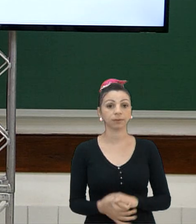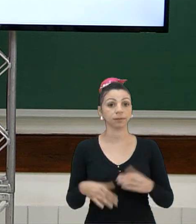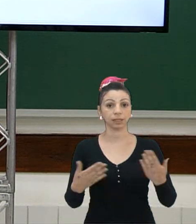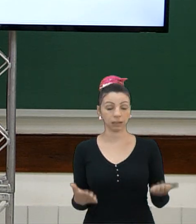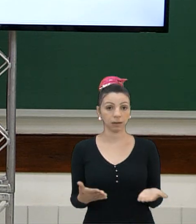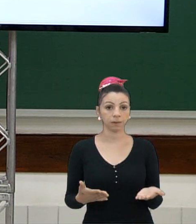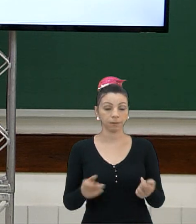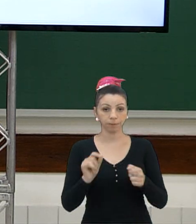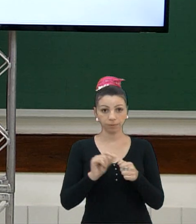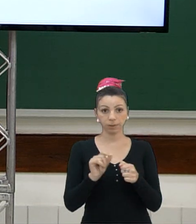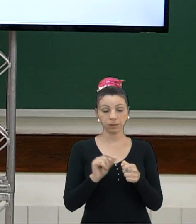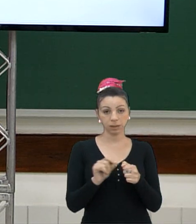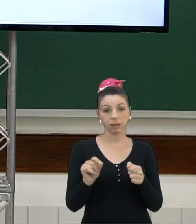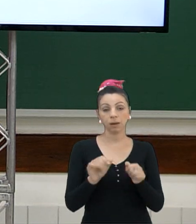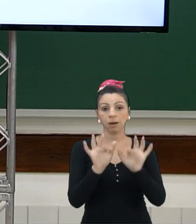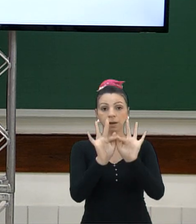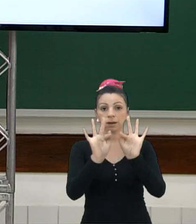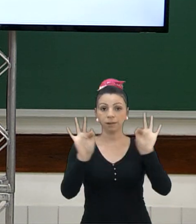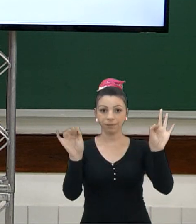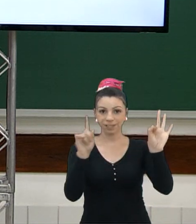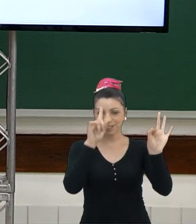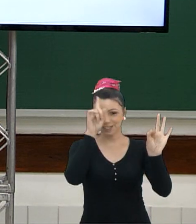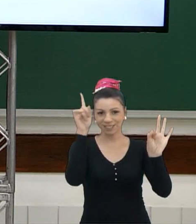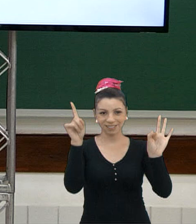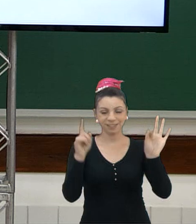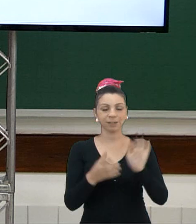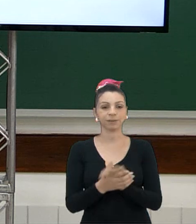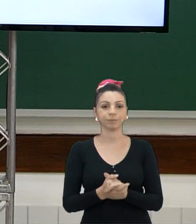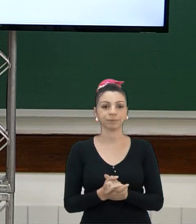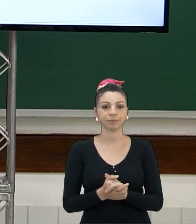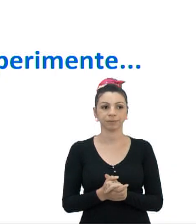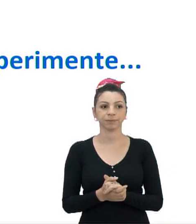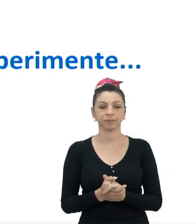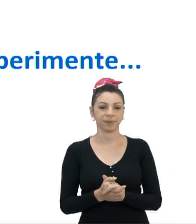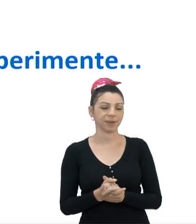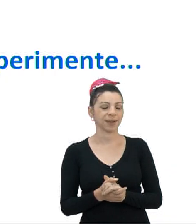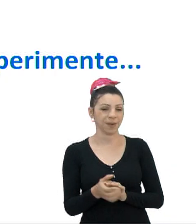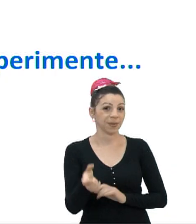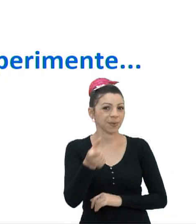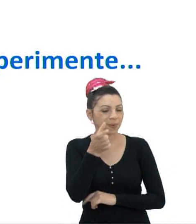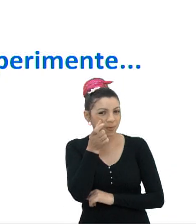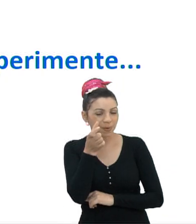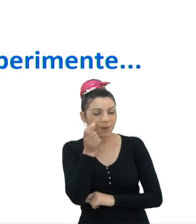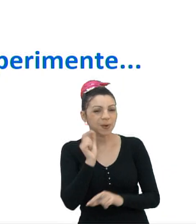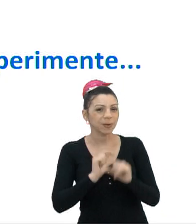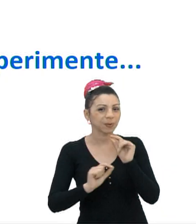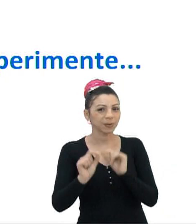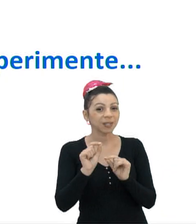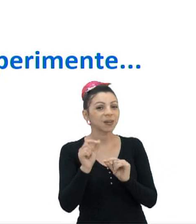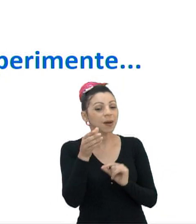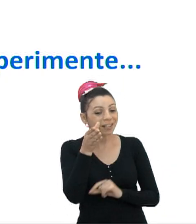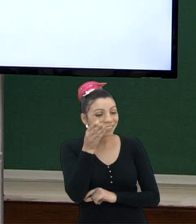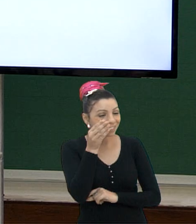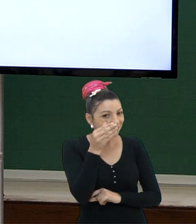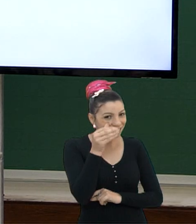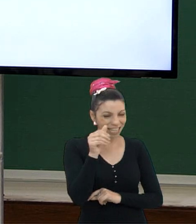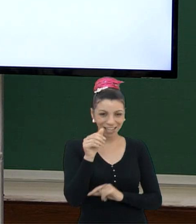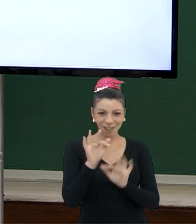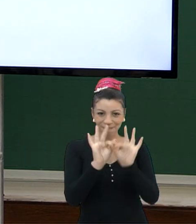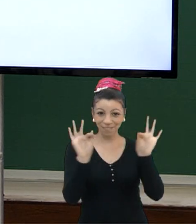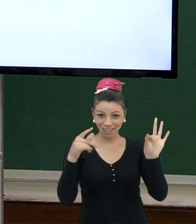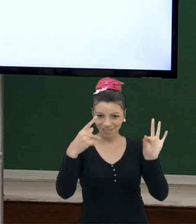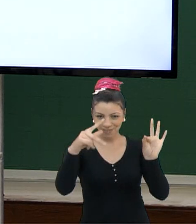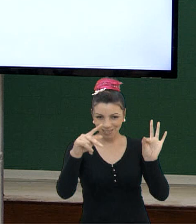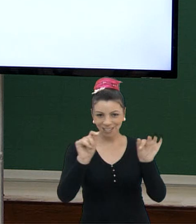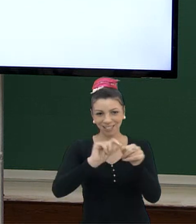Então, fizeram aí a sua frase criativa. Confesso para vocês que eu estou bem curioso para saber qual é essa frase criativa que vocês